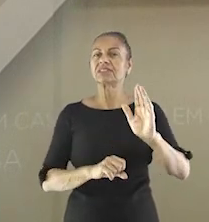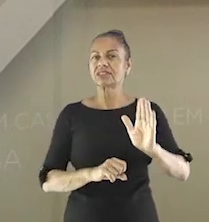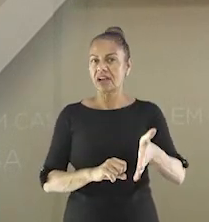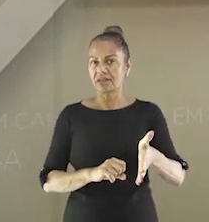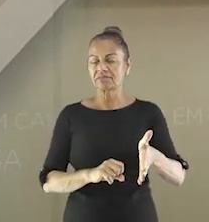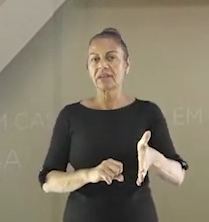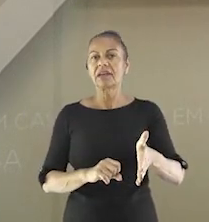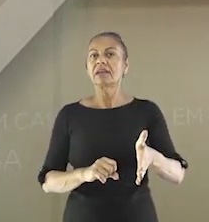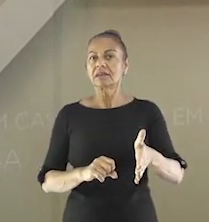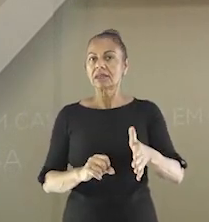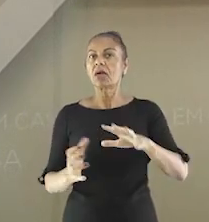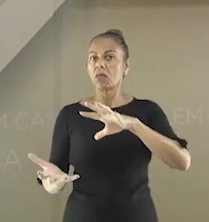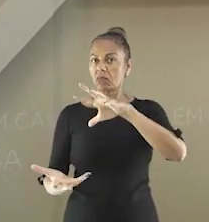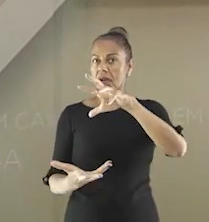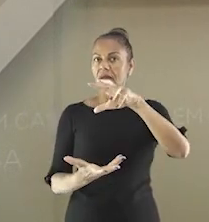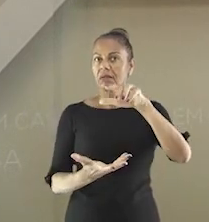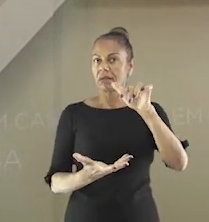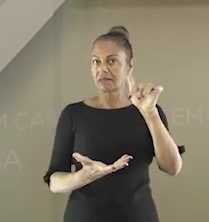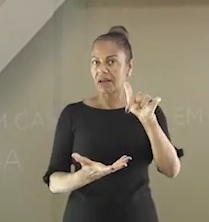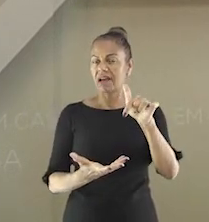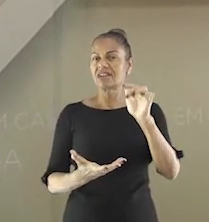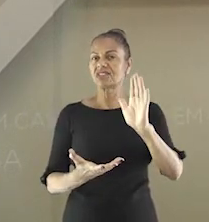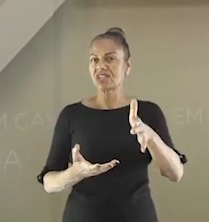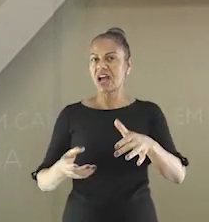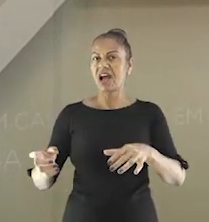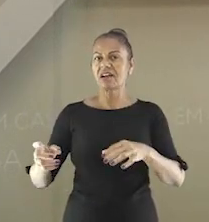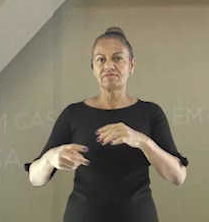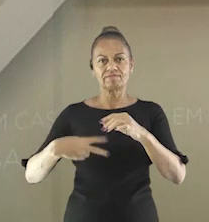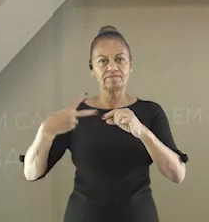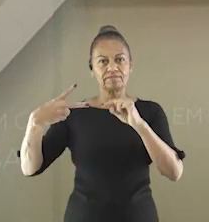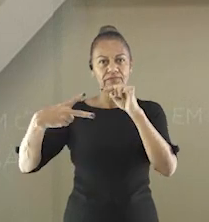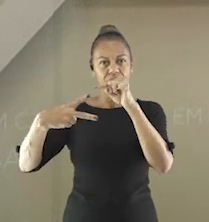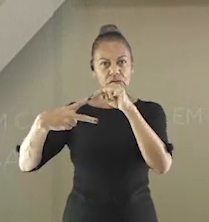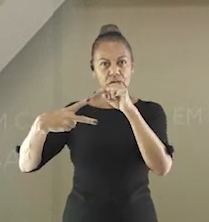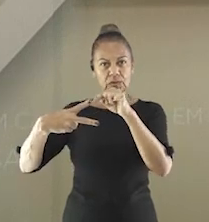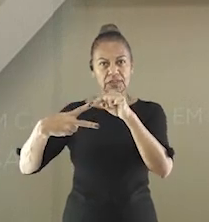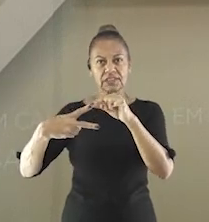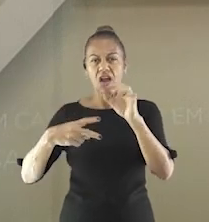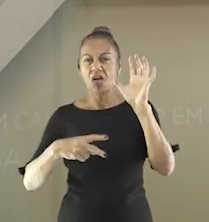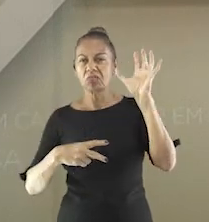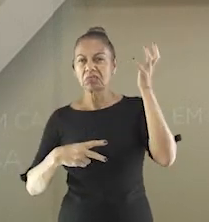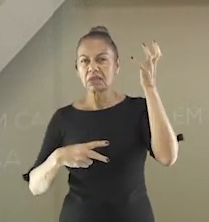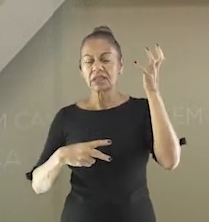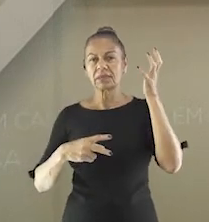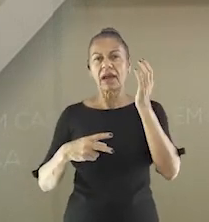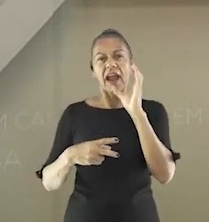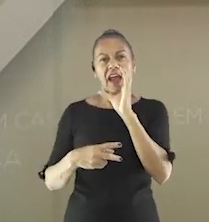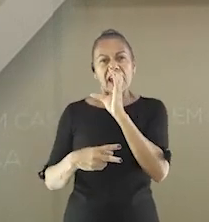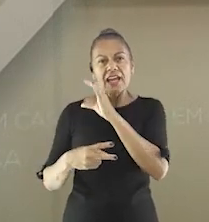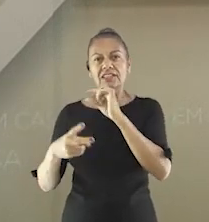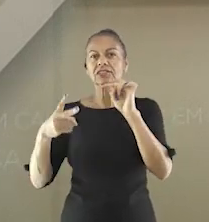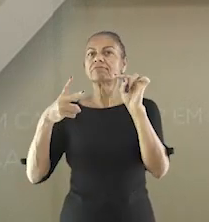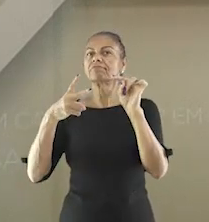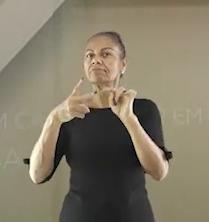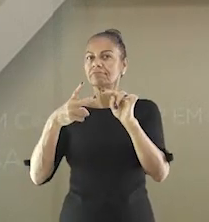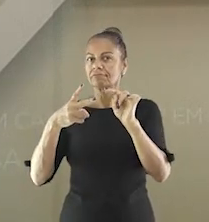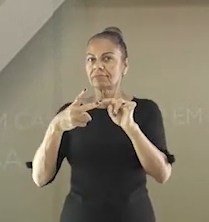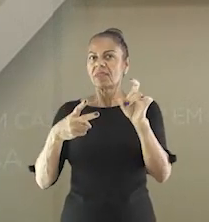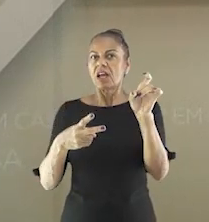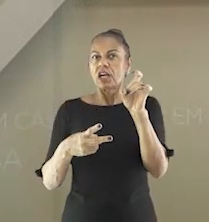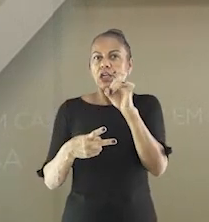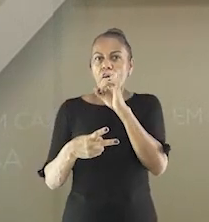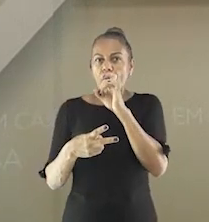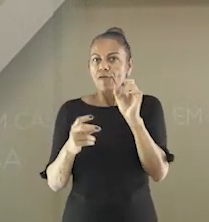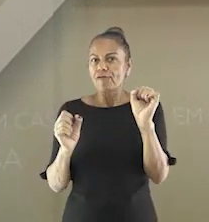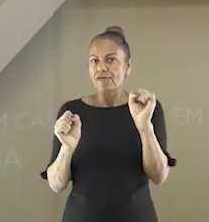dois extremos. Um de clima muito quente e outro muito frio. E na aula de hoje, nós vamos entender